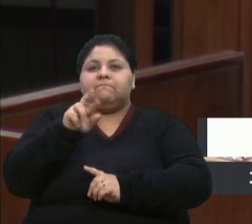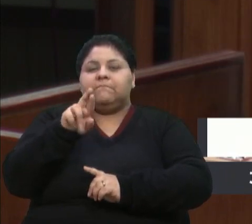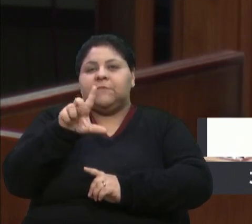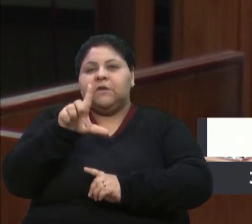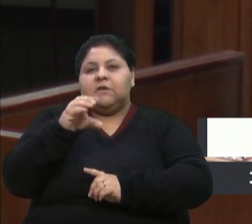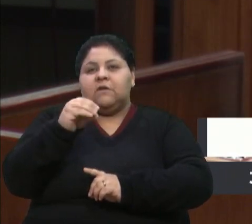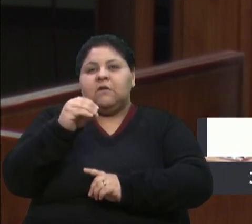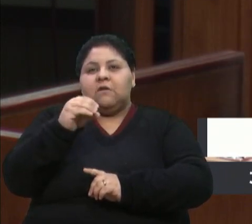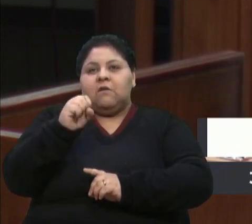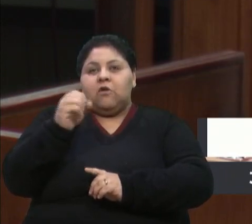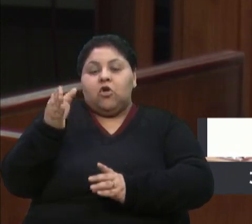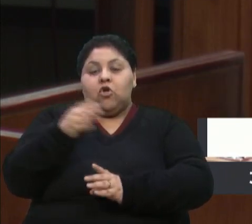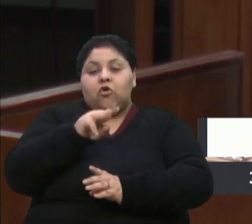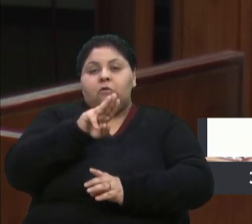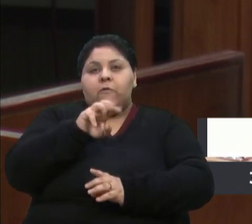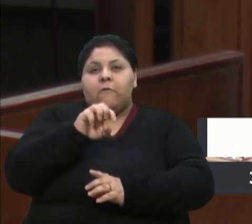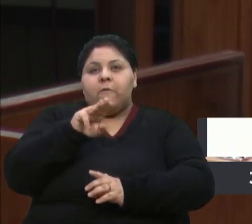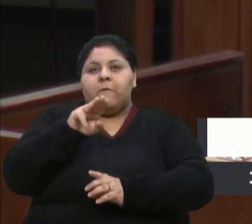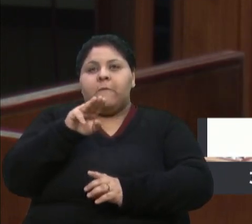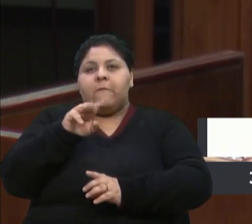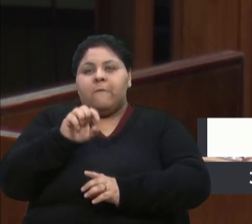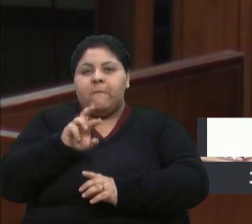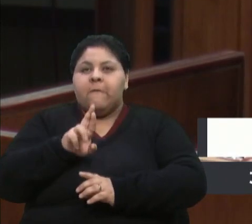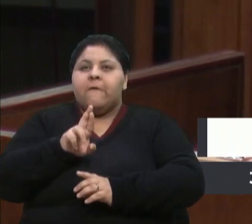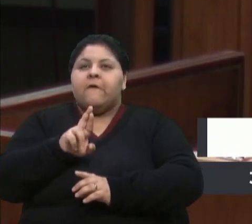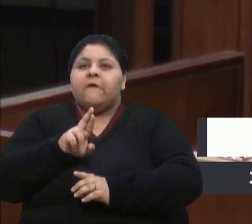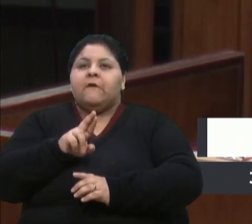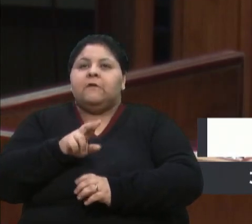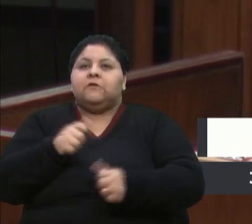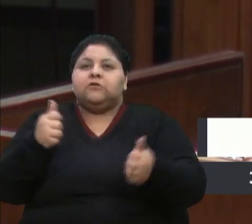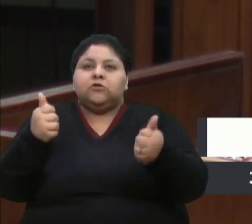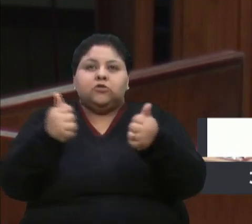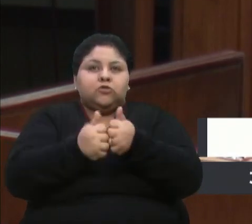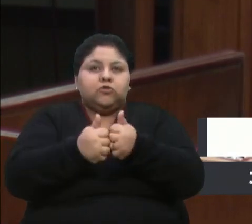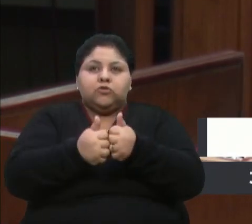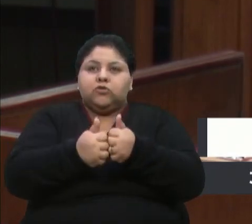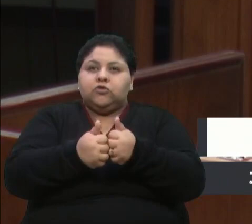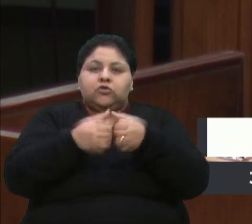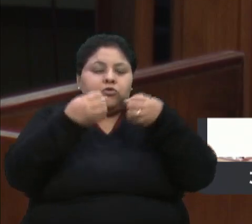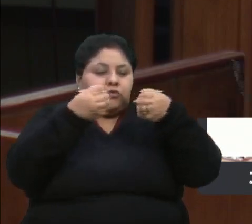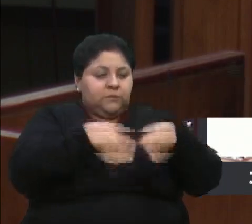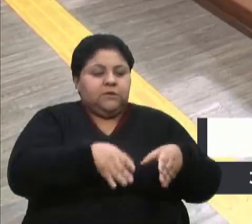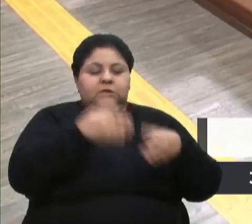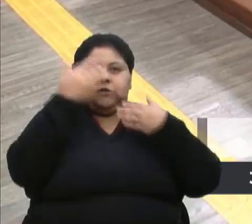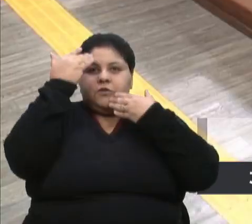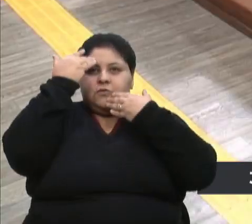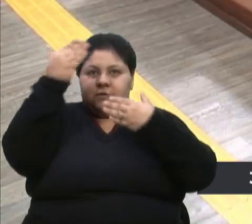é presidente do bairro Planalto, e que sempre esteve junto e nunca desistiu. Obrigado.